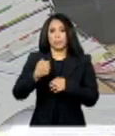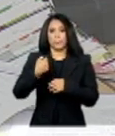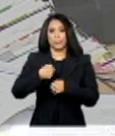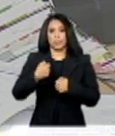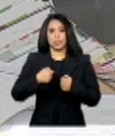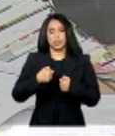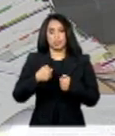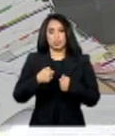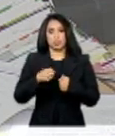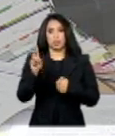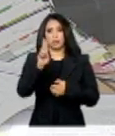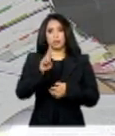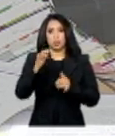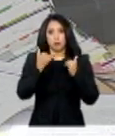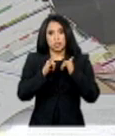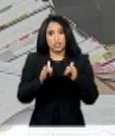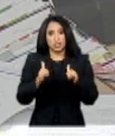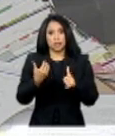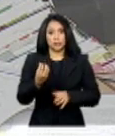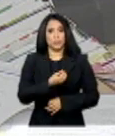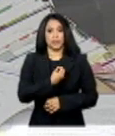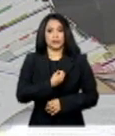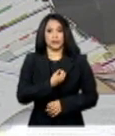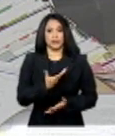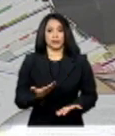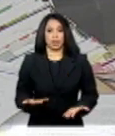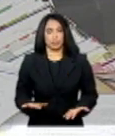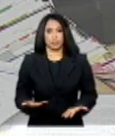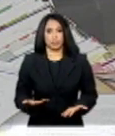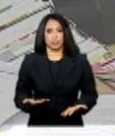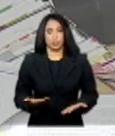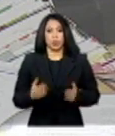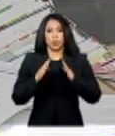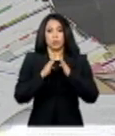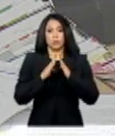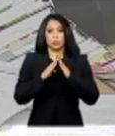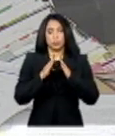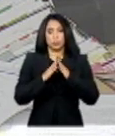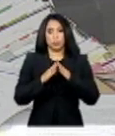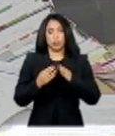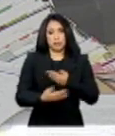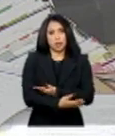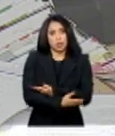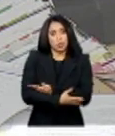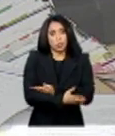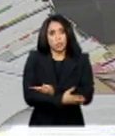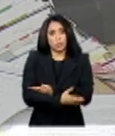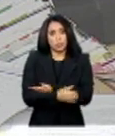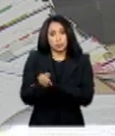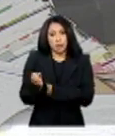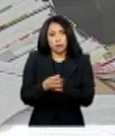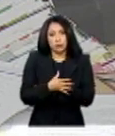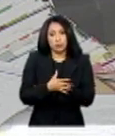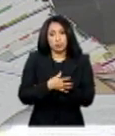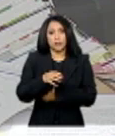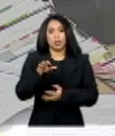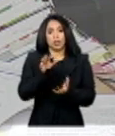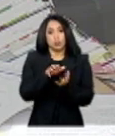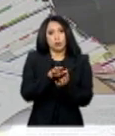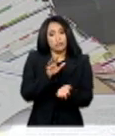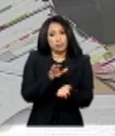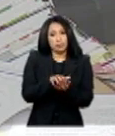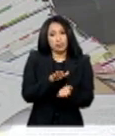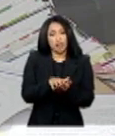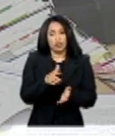para poder sobreviver a uma casa que tem um bebê prematuro uma pessoa de idade portanto esse prazo de